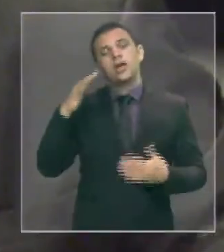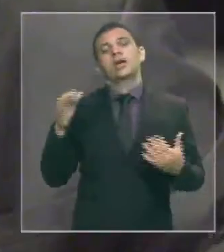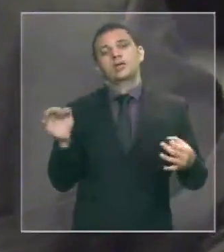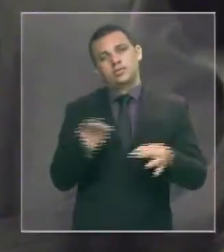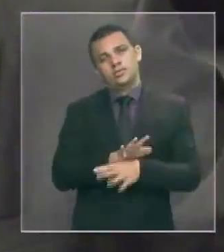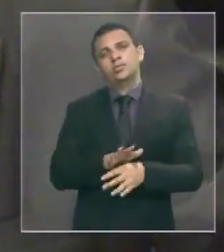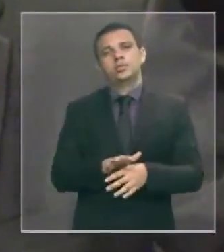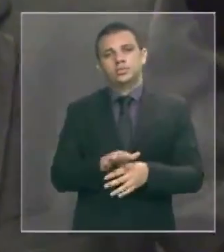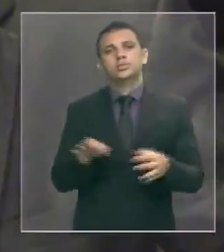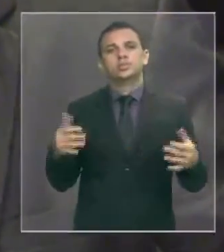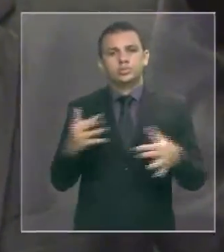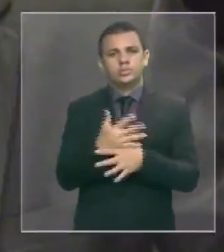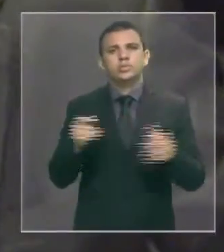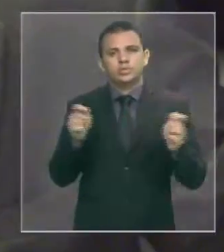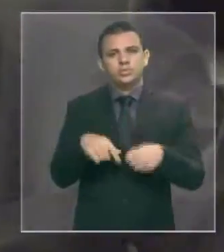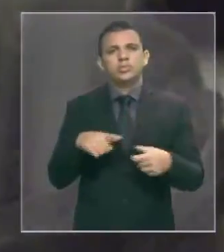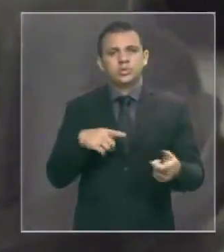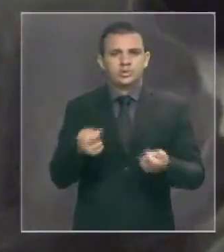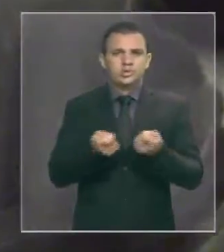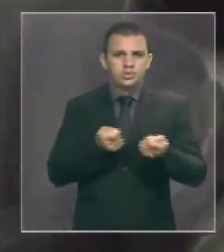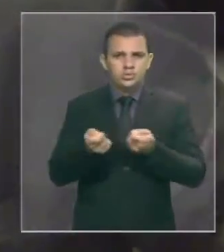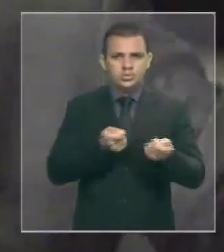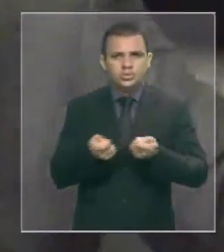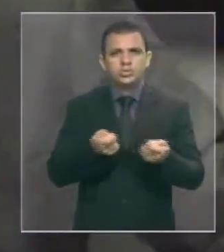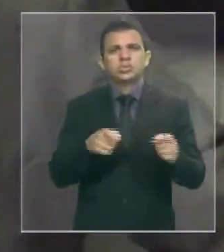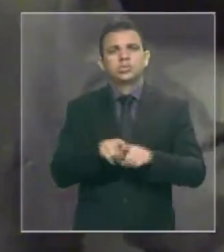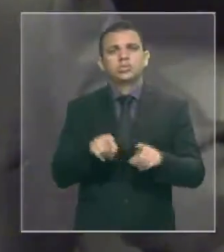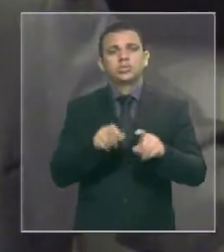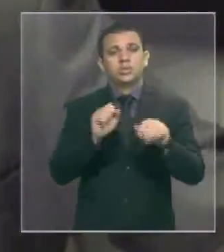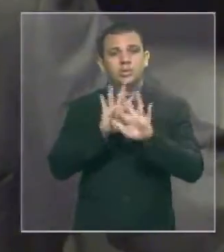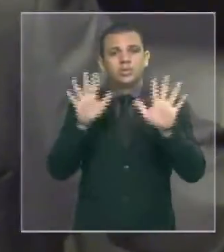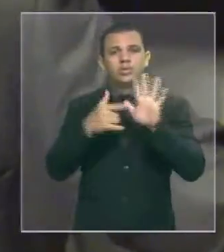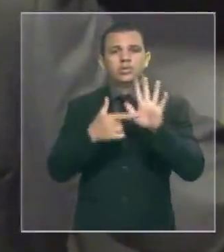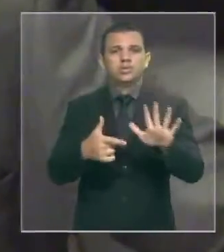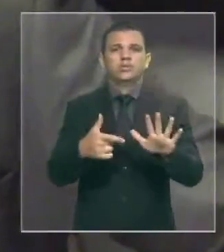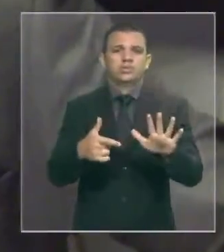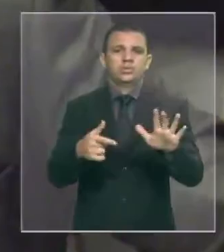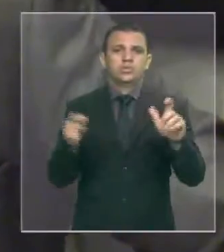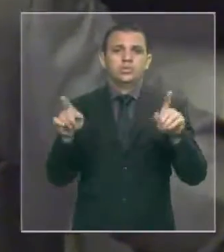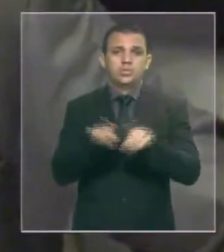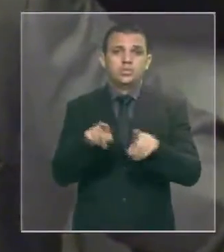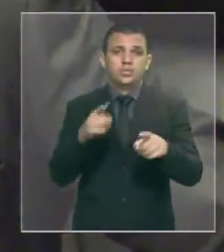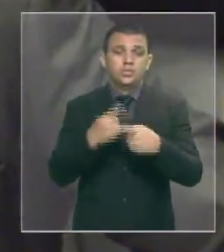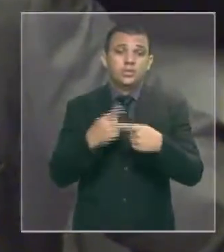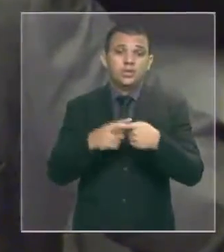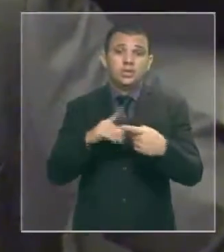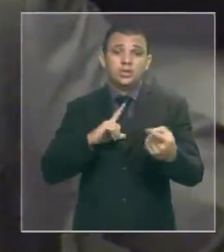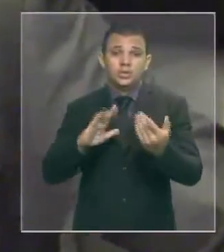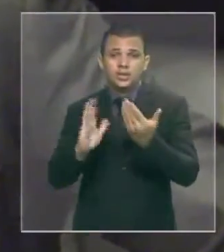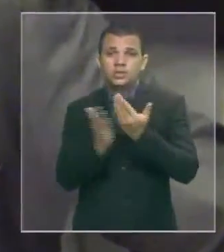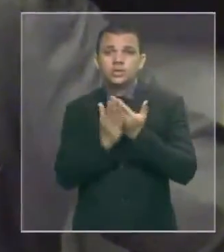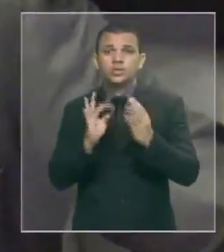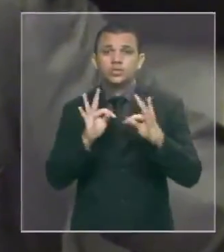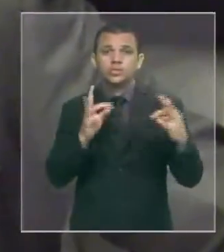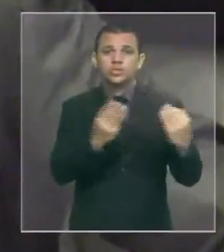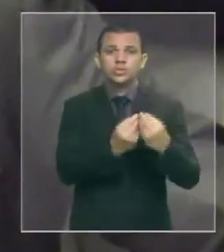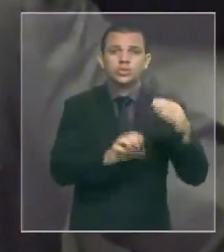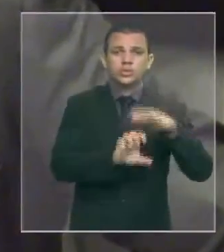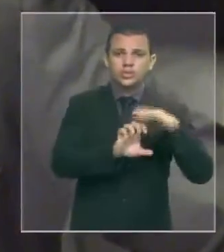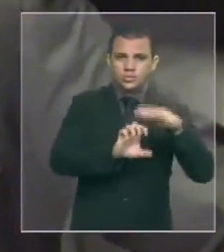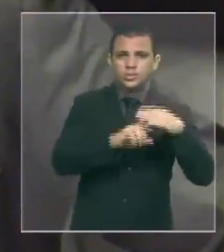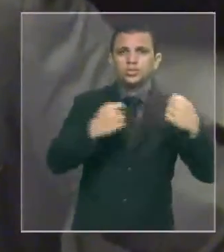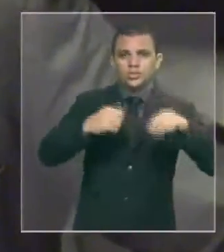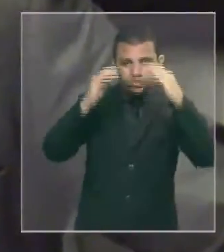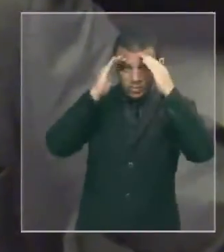controle, ser transparente o controle, porque ele vai ter um anexo que todos os empresários que vencerem a licitação terão que cumprir no